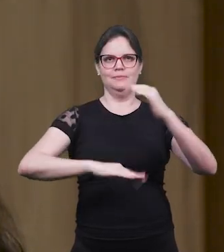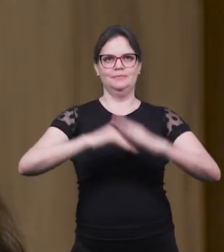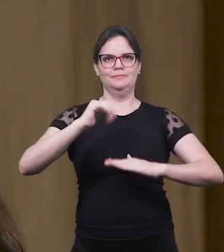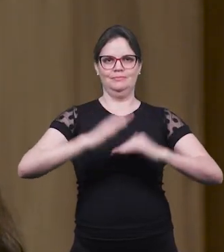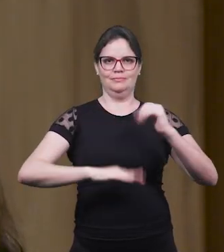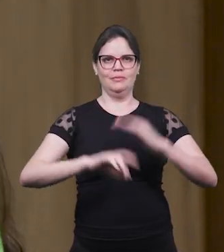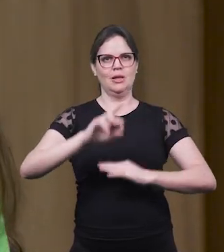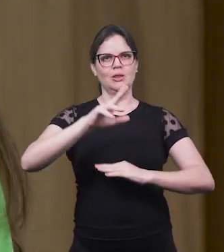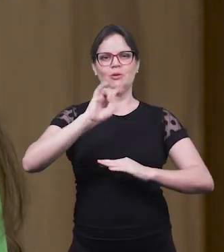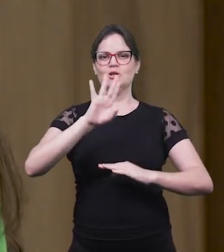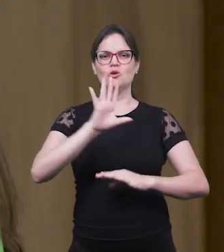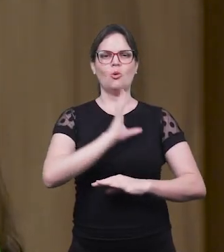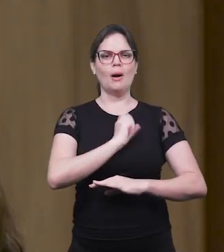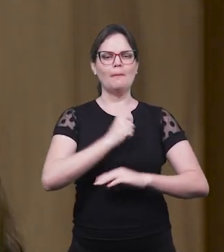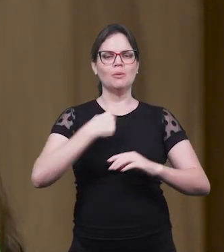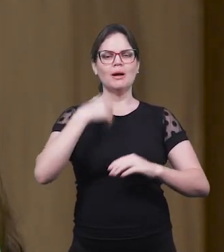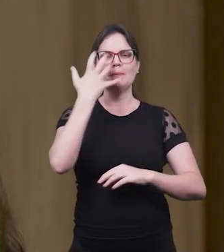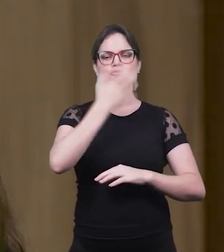eu estava